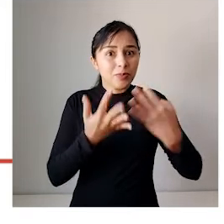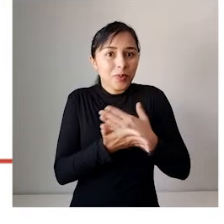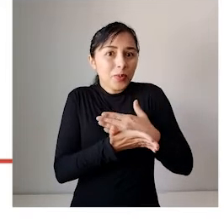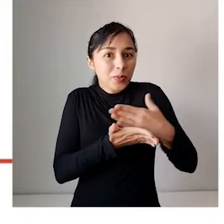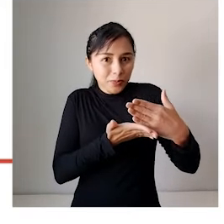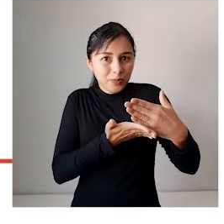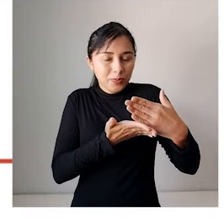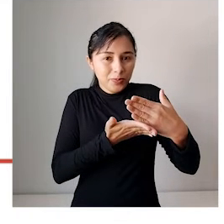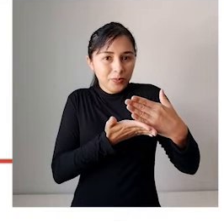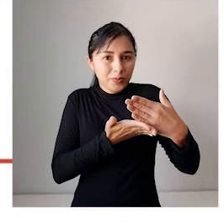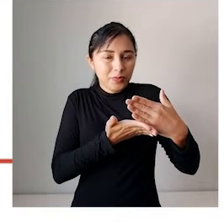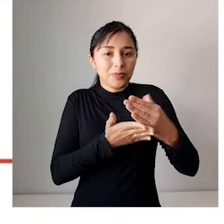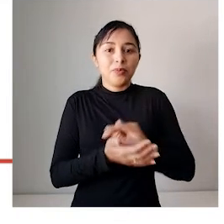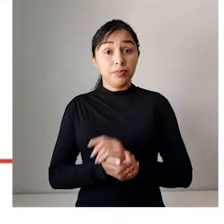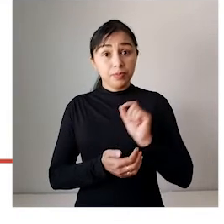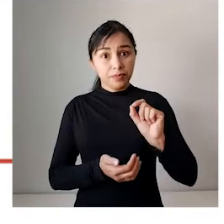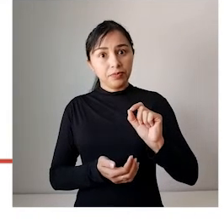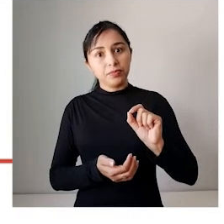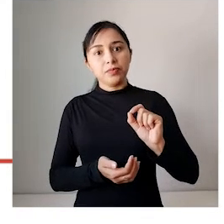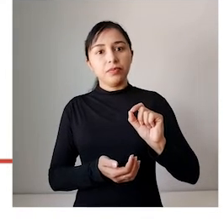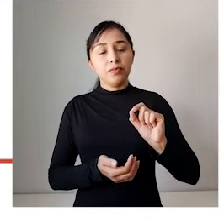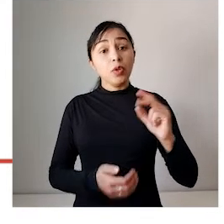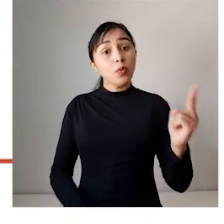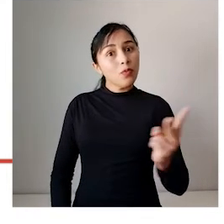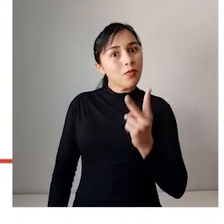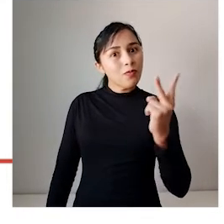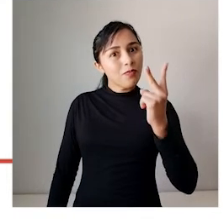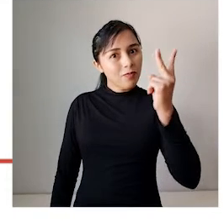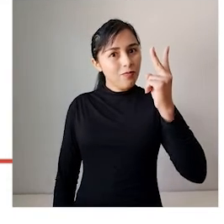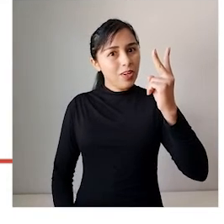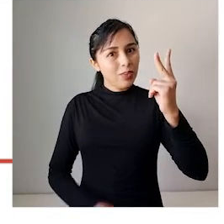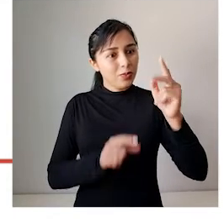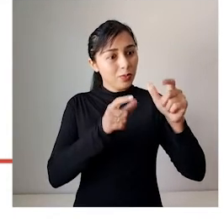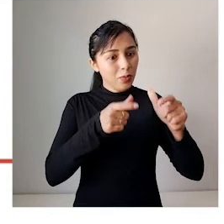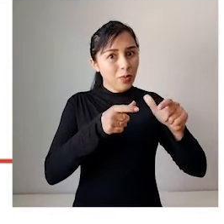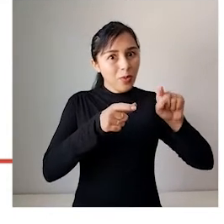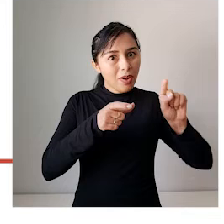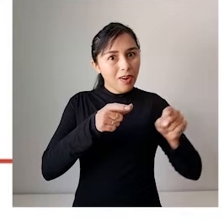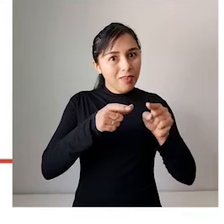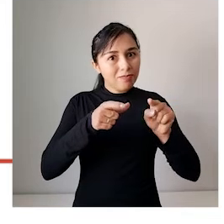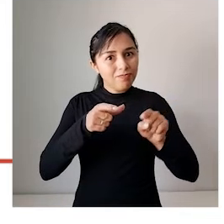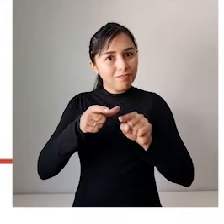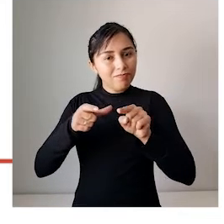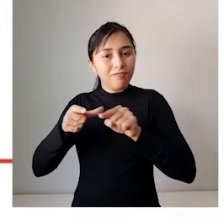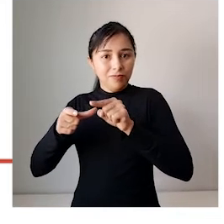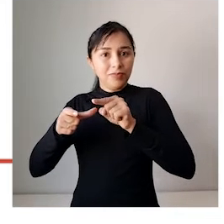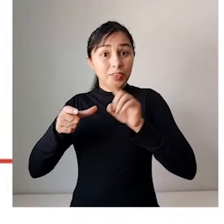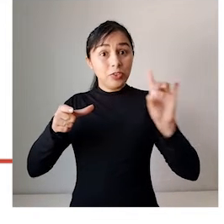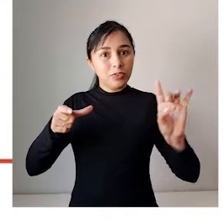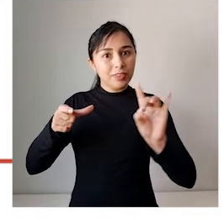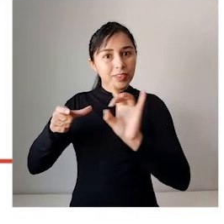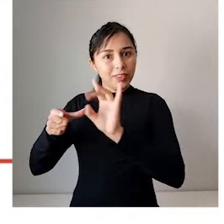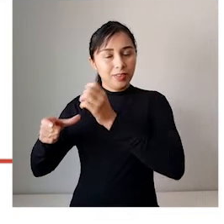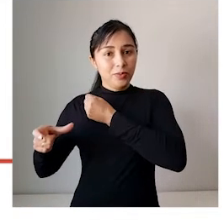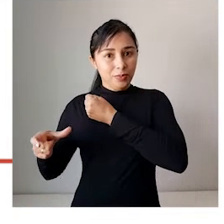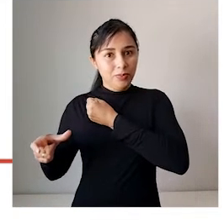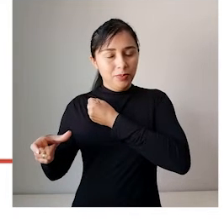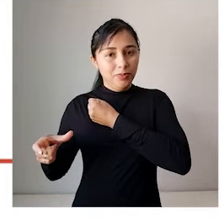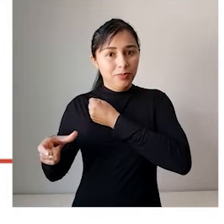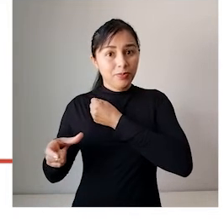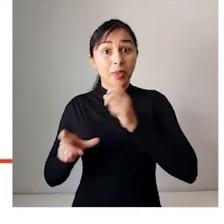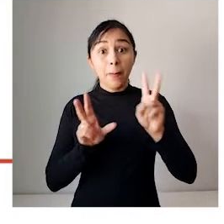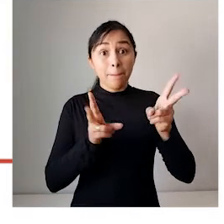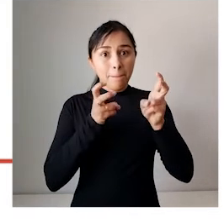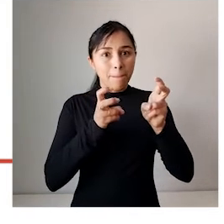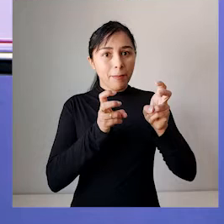do sistema de numeração decimal, que é o valor posicional que os algarismos têm. Então, nós temos lá na